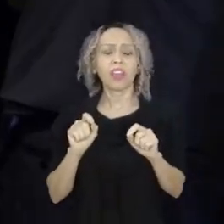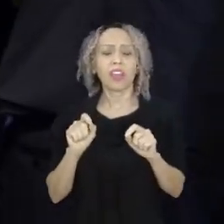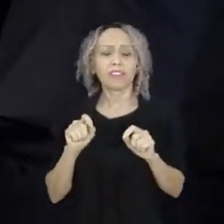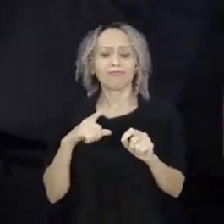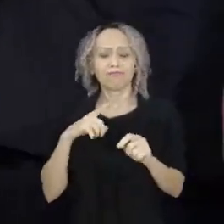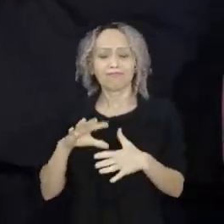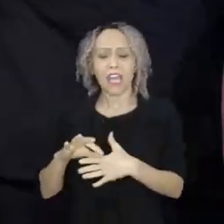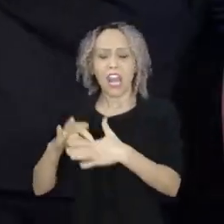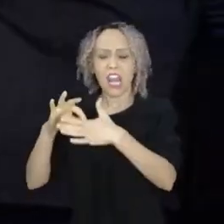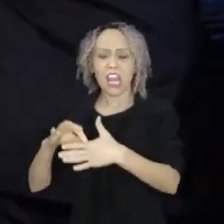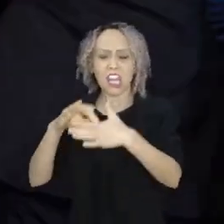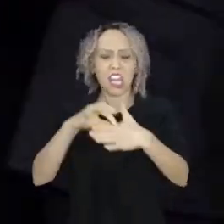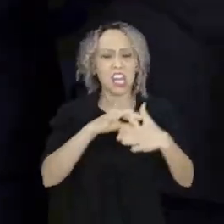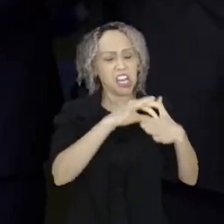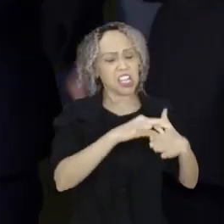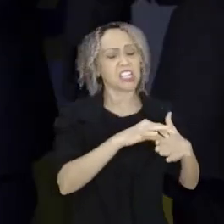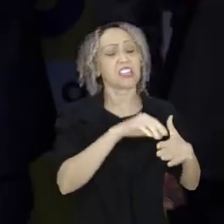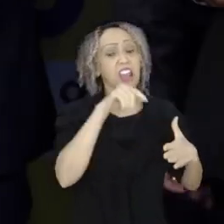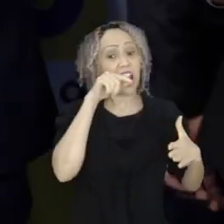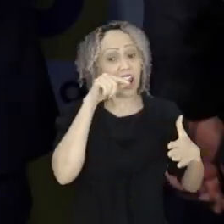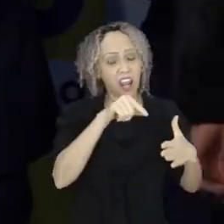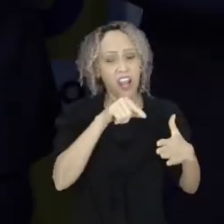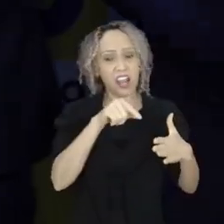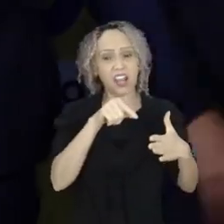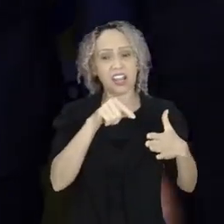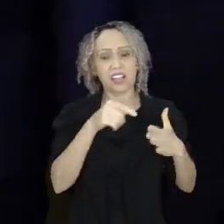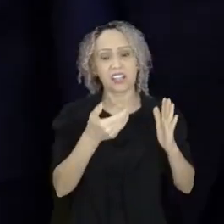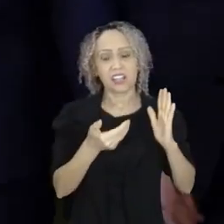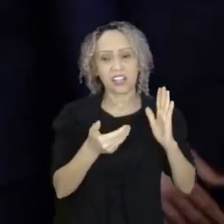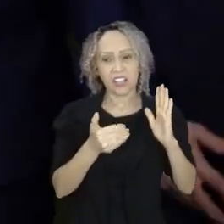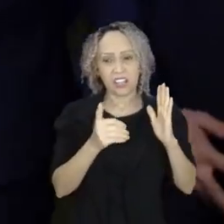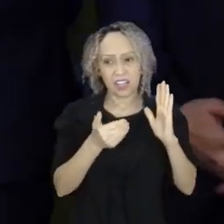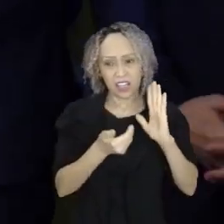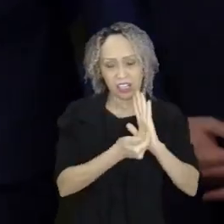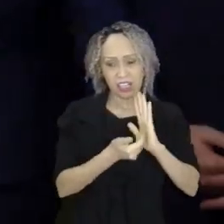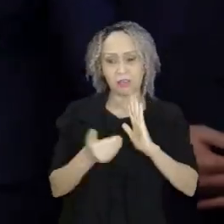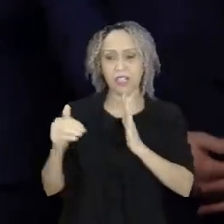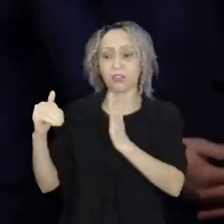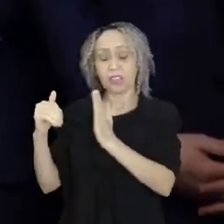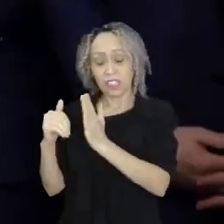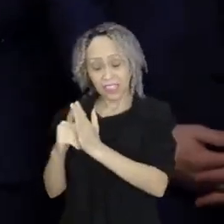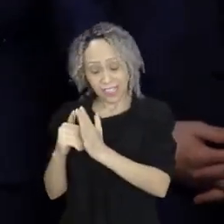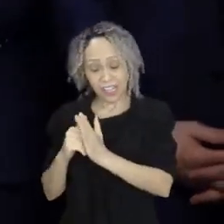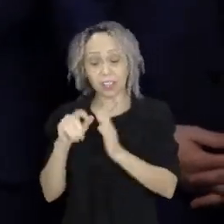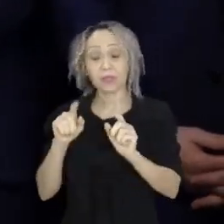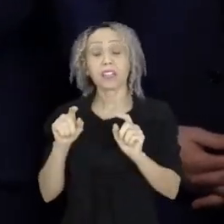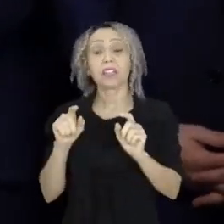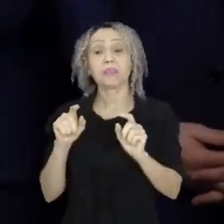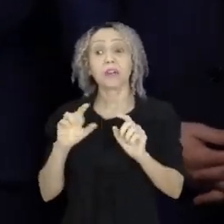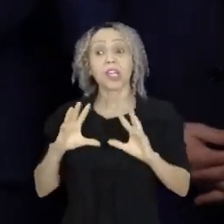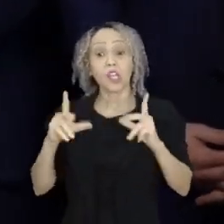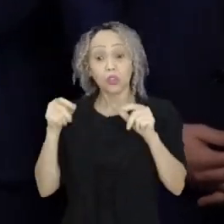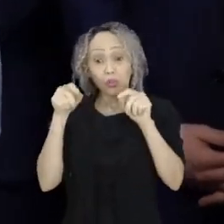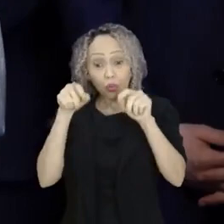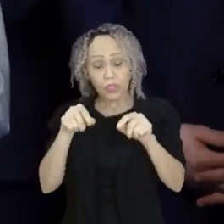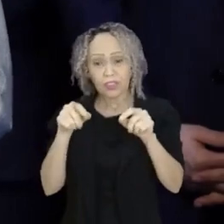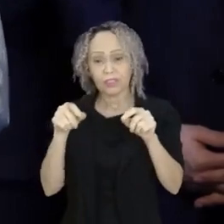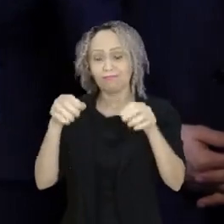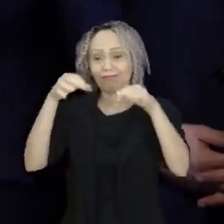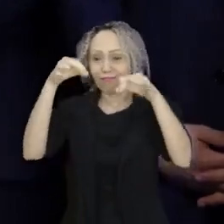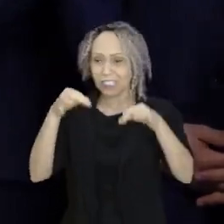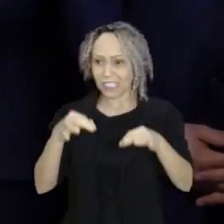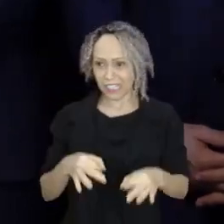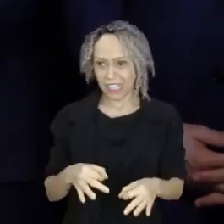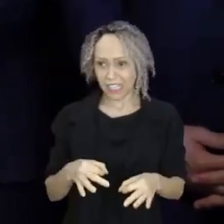Câmara e no Senado. Então, eu queria dizer para vocês que o líder do governo na Câmara dos Deputados será